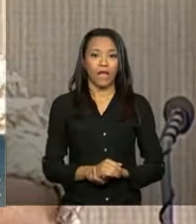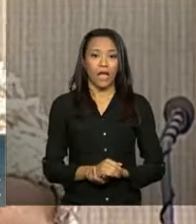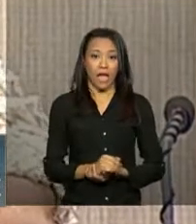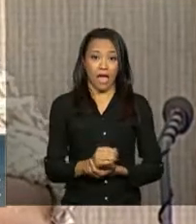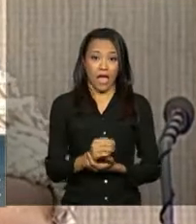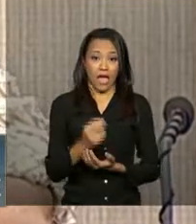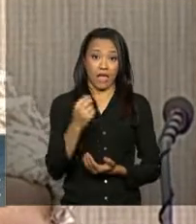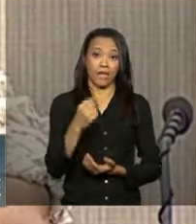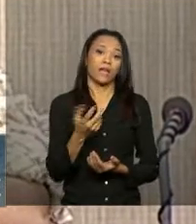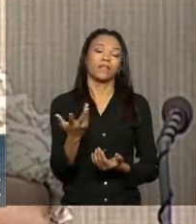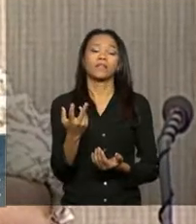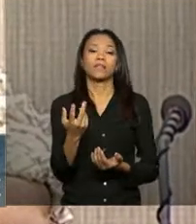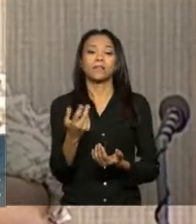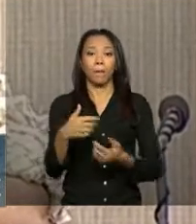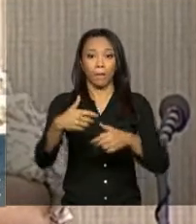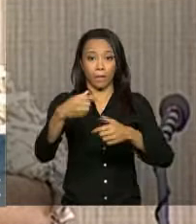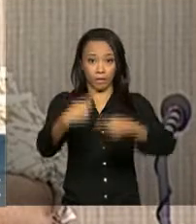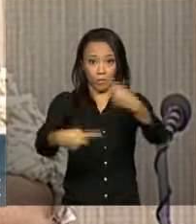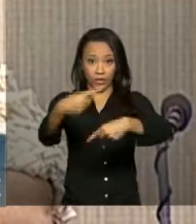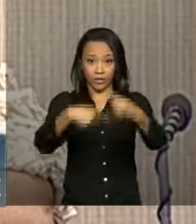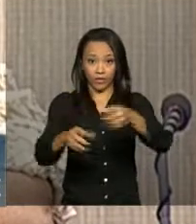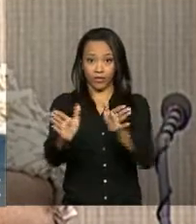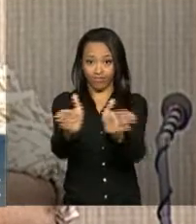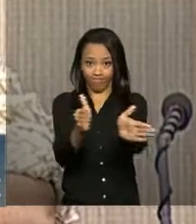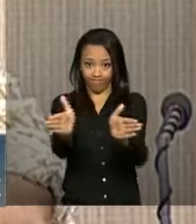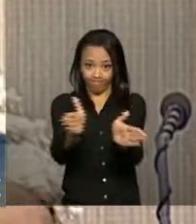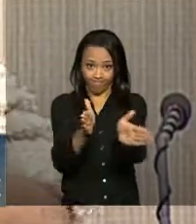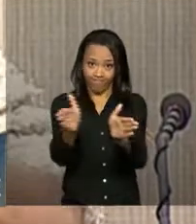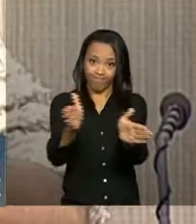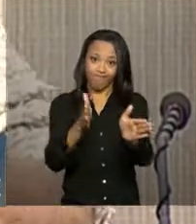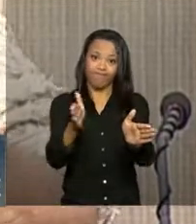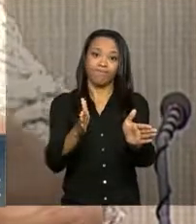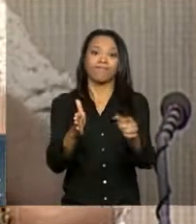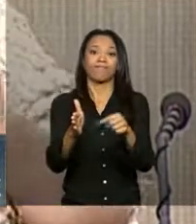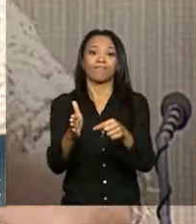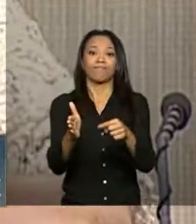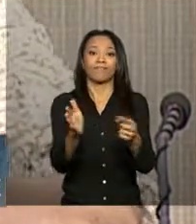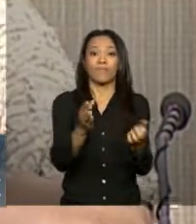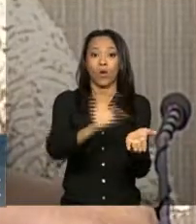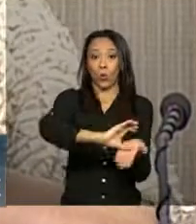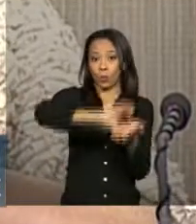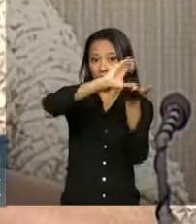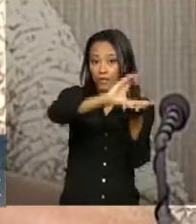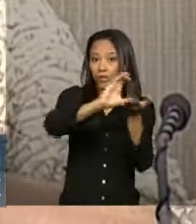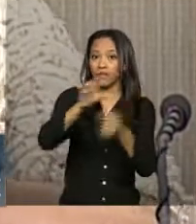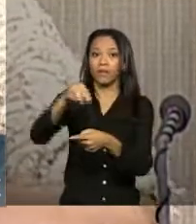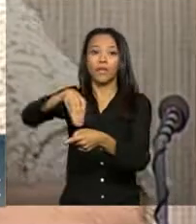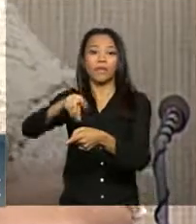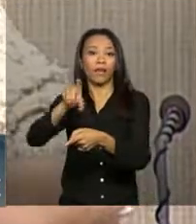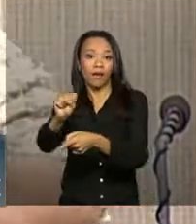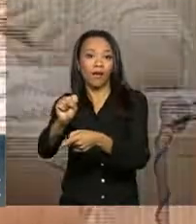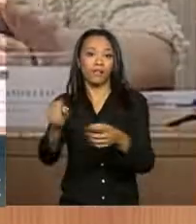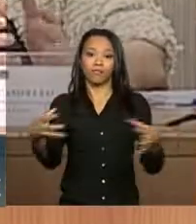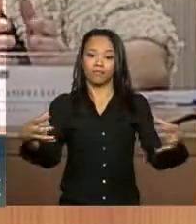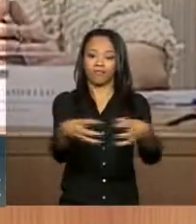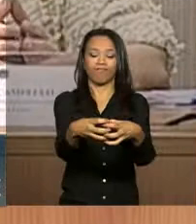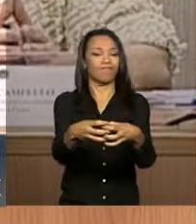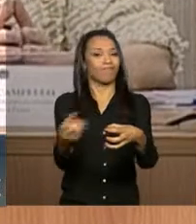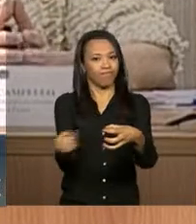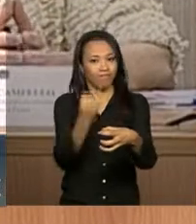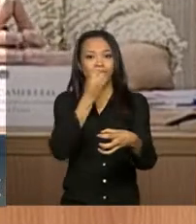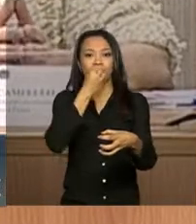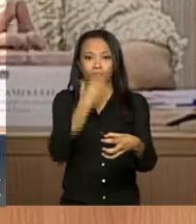políticas transversais se tocam em praticamente todas as suas áreas na ideli não queria